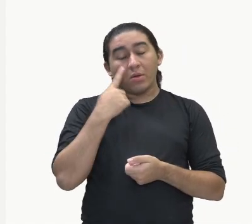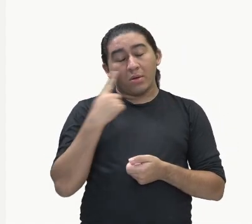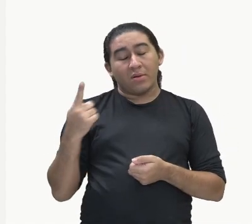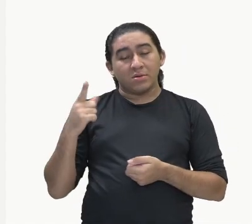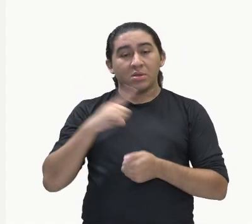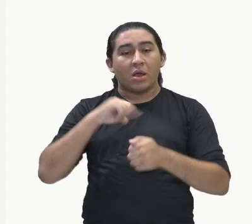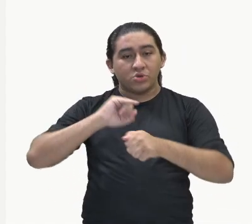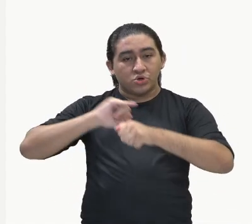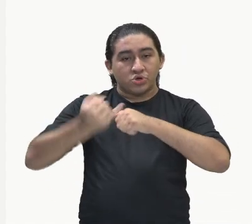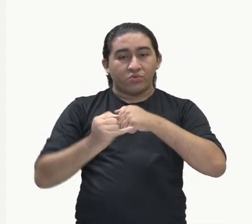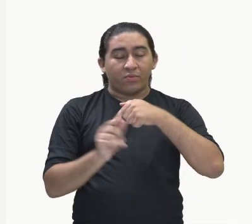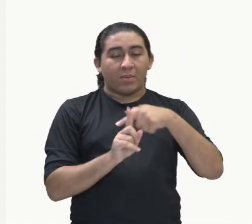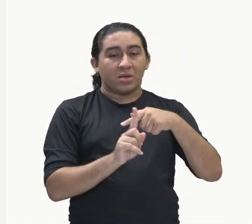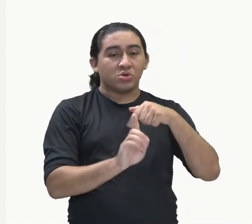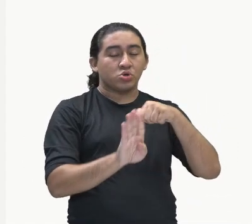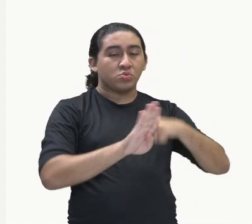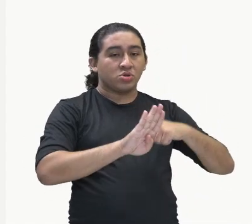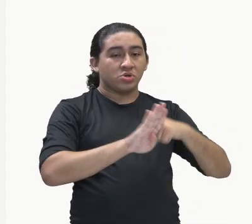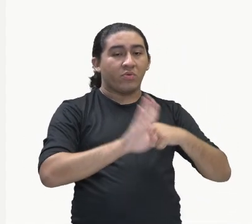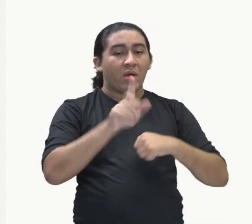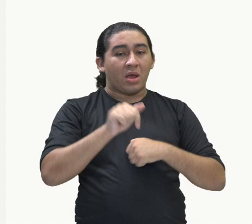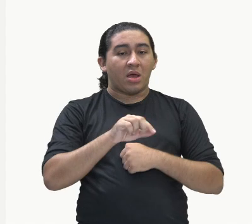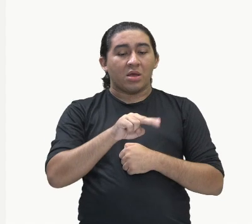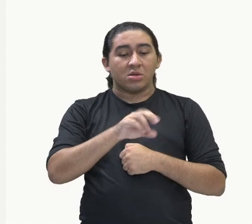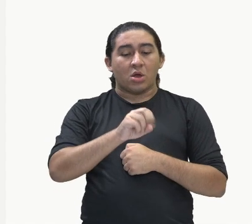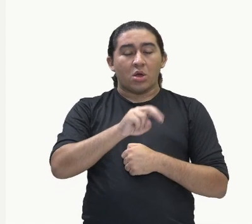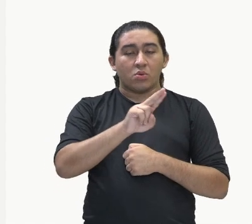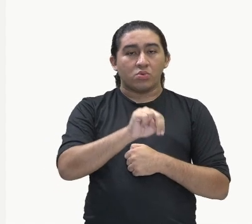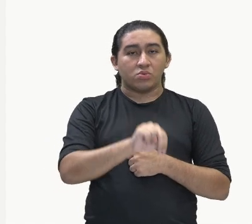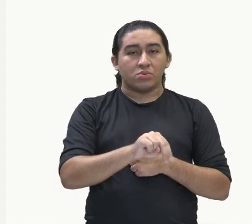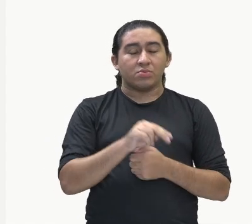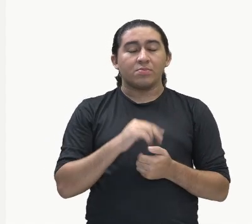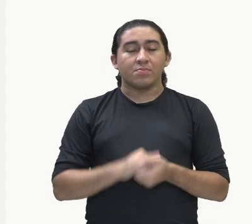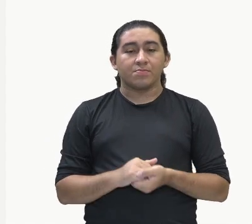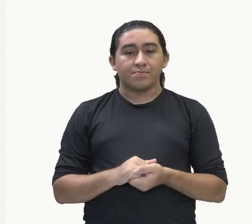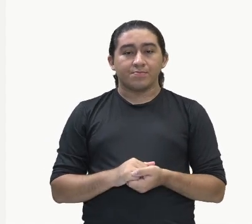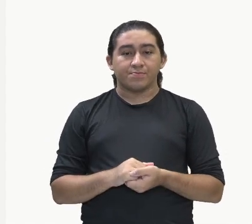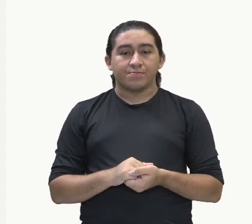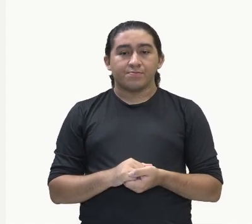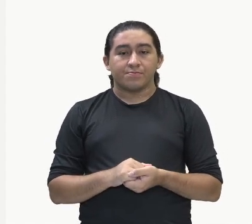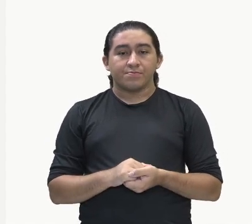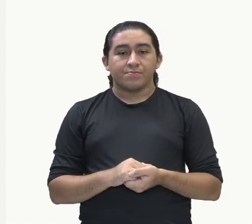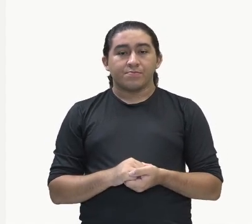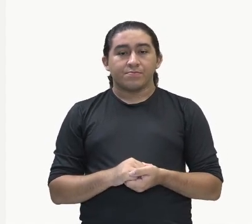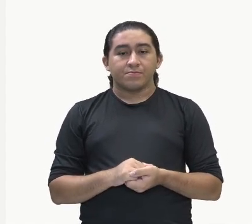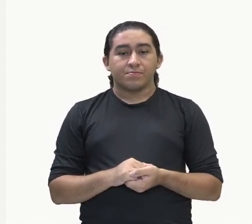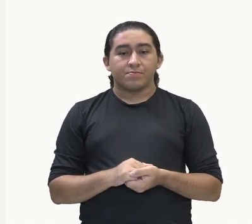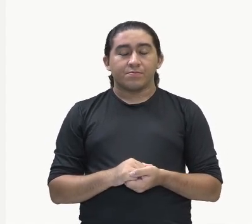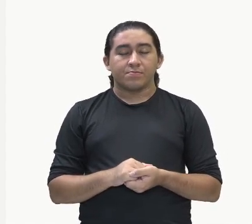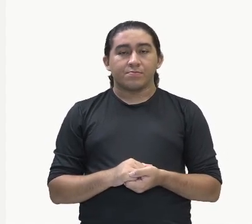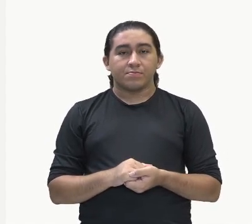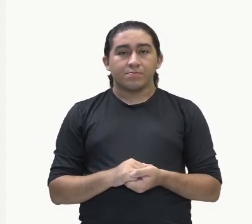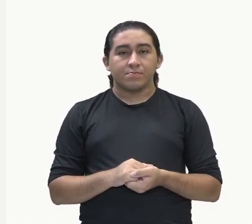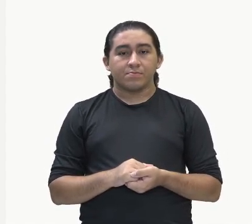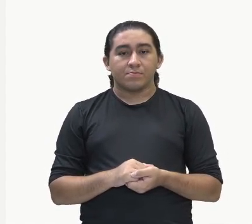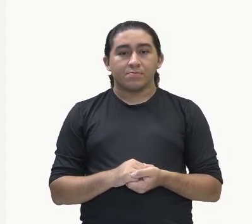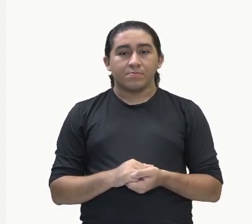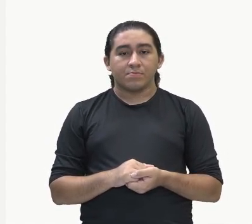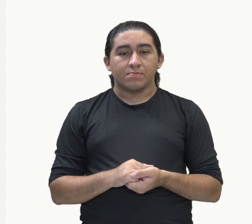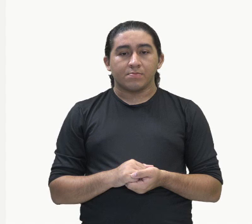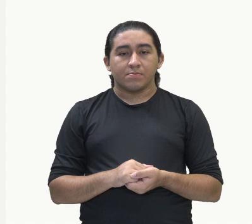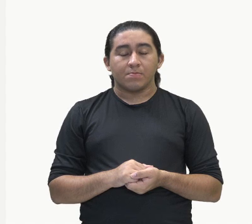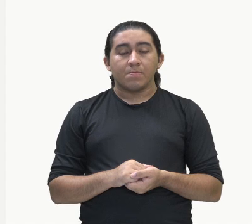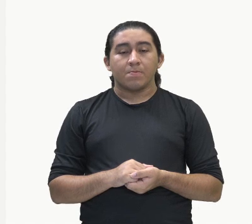e um substantivo aqui, que em inglês é noun. Tá certo? Essa é a ordem. Adjetivo antes do substantivo. Exceto quando tem o verbo to be, né?